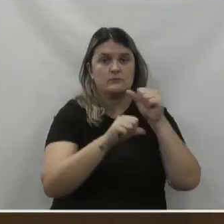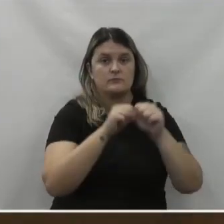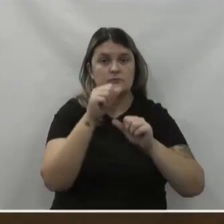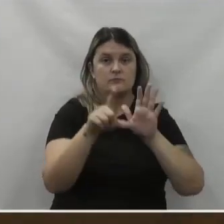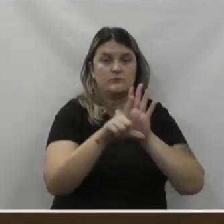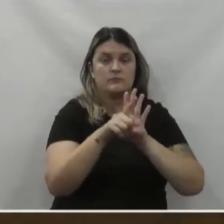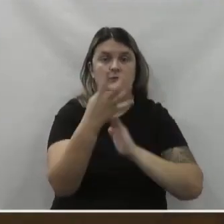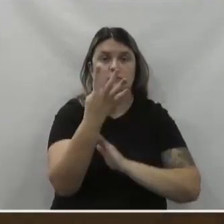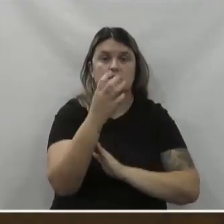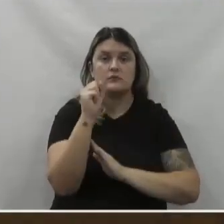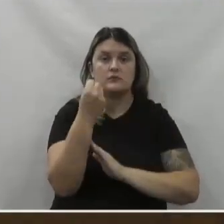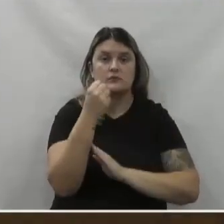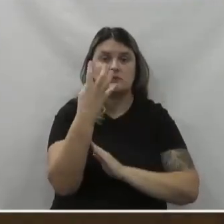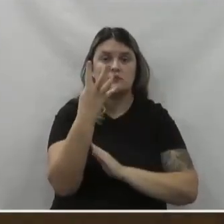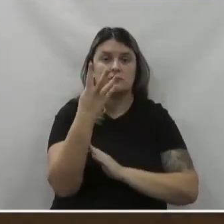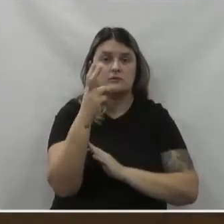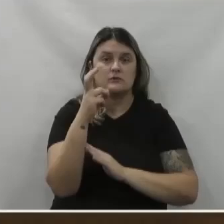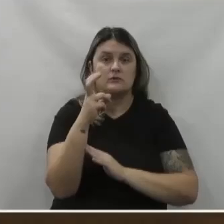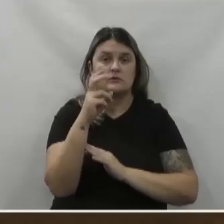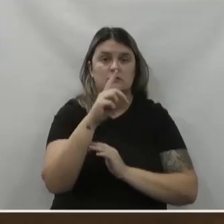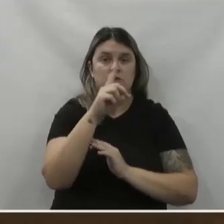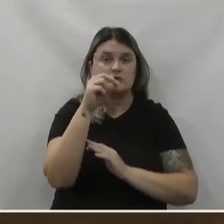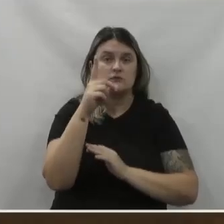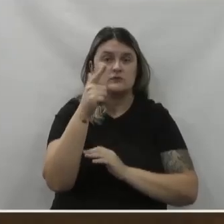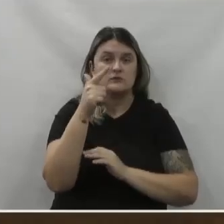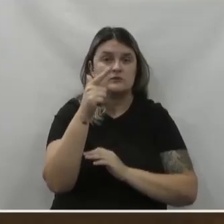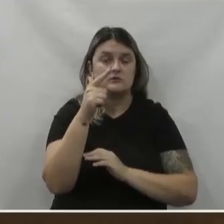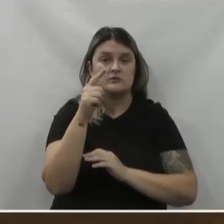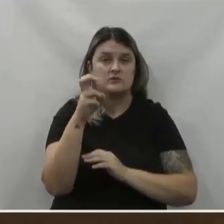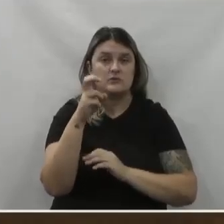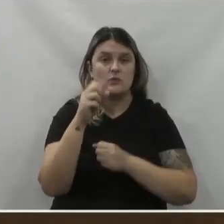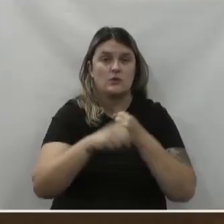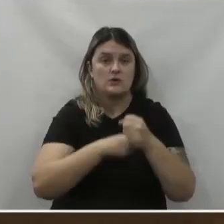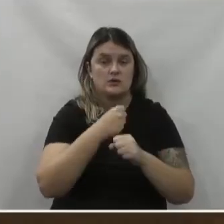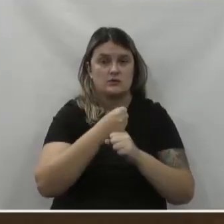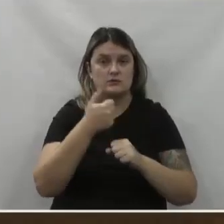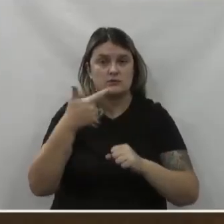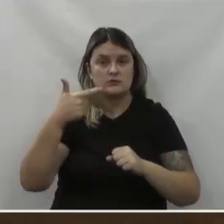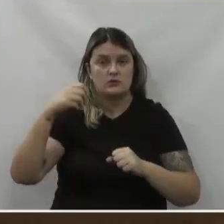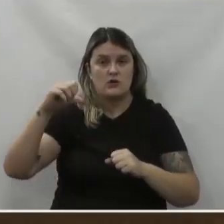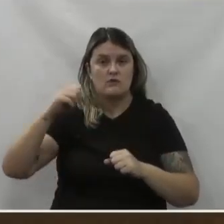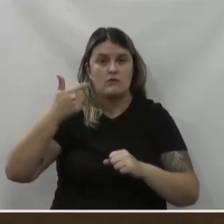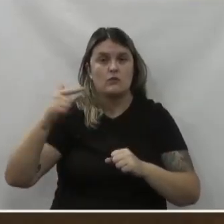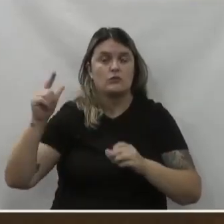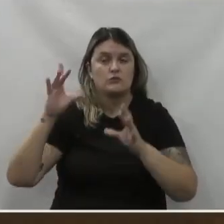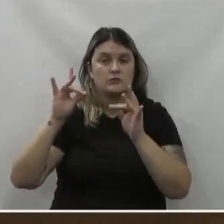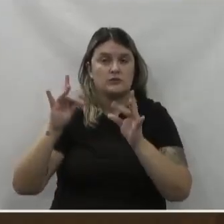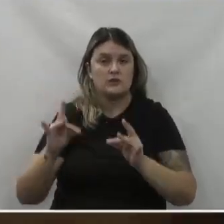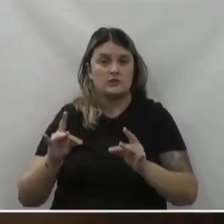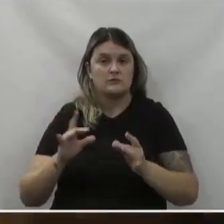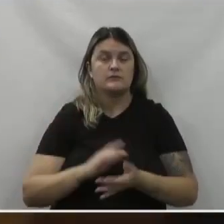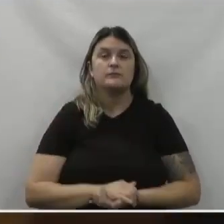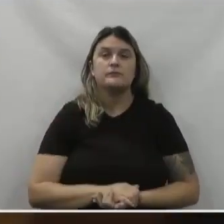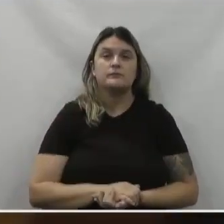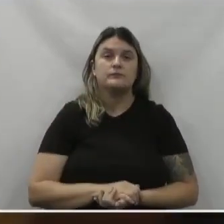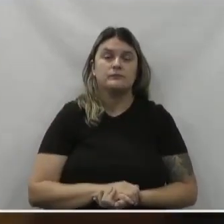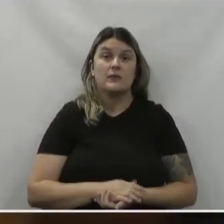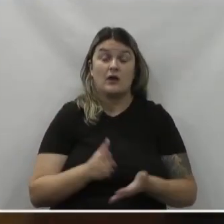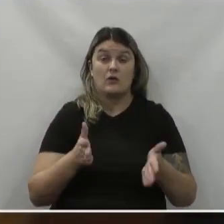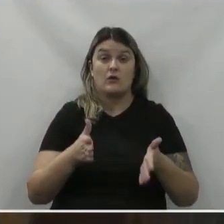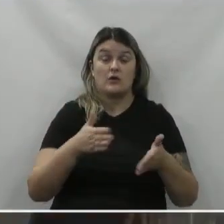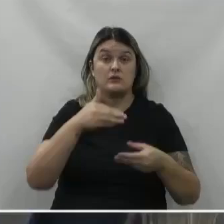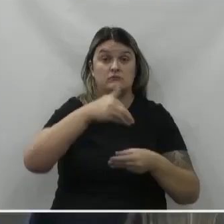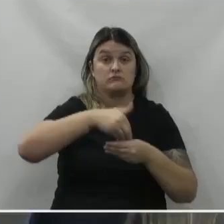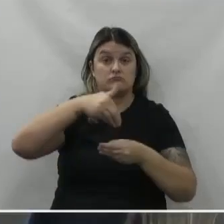número 4845, de 25 de outubro de 2019 e dá outras providências. Em discussão? Em